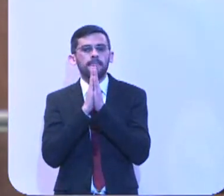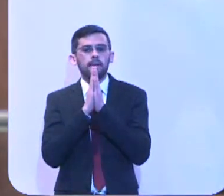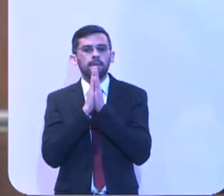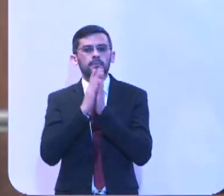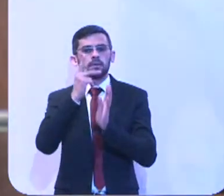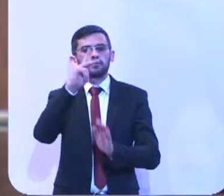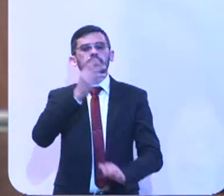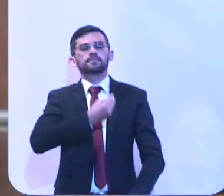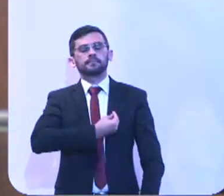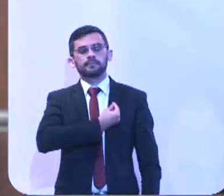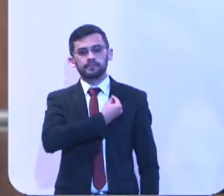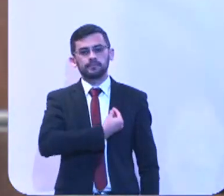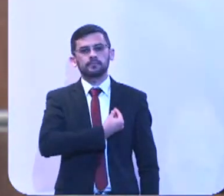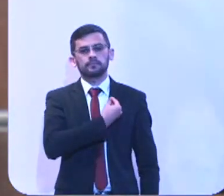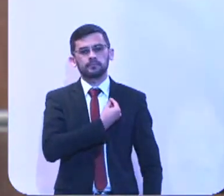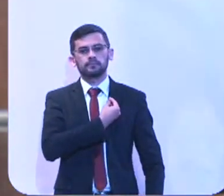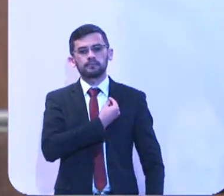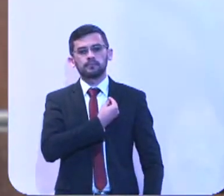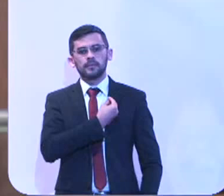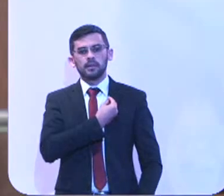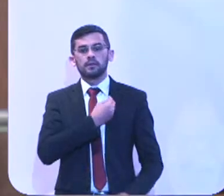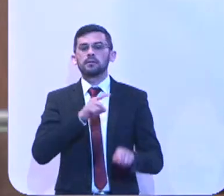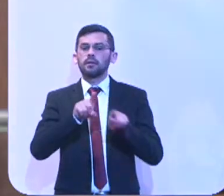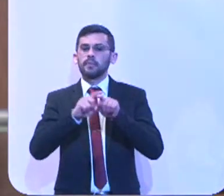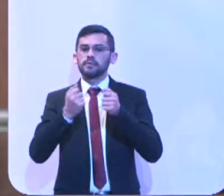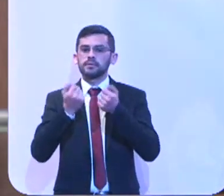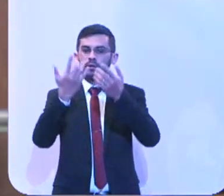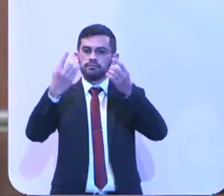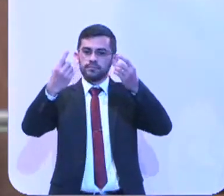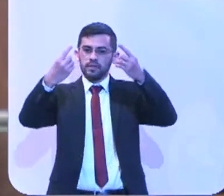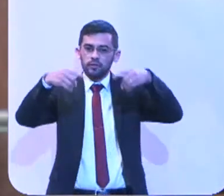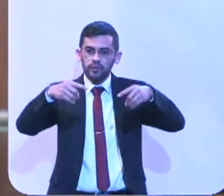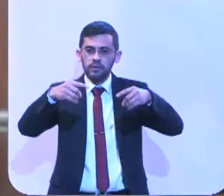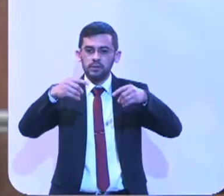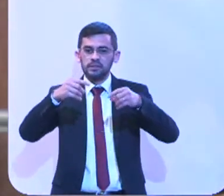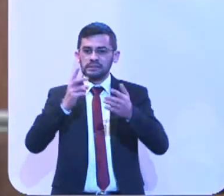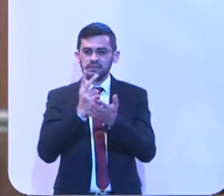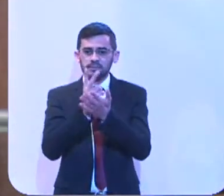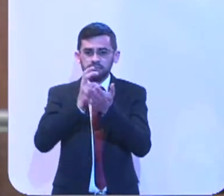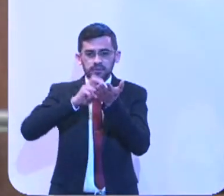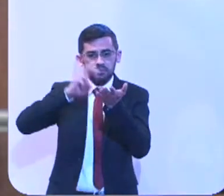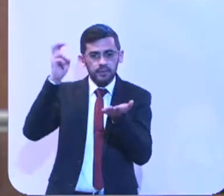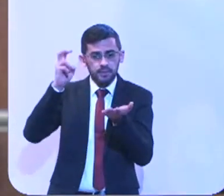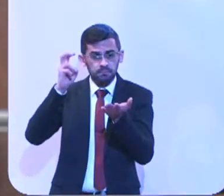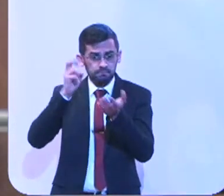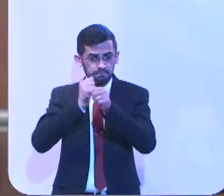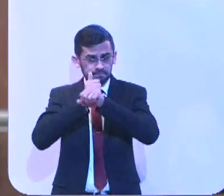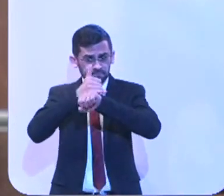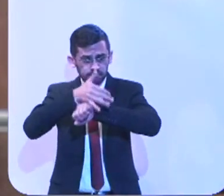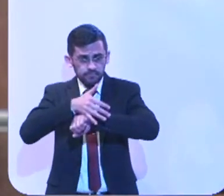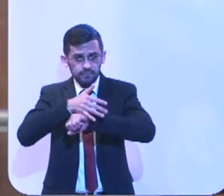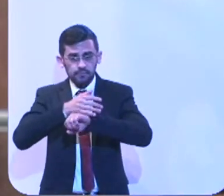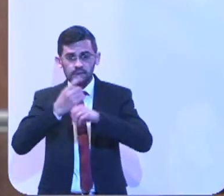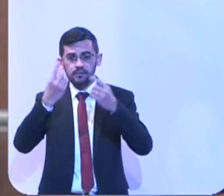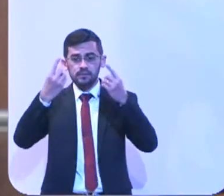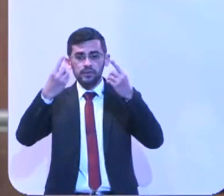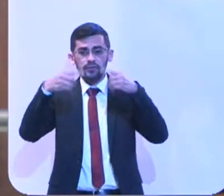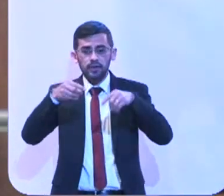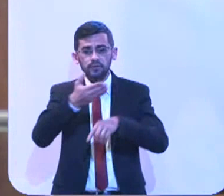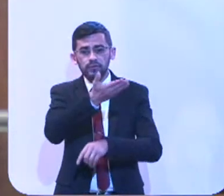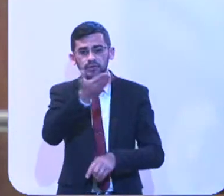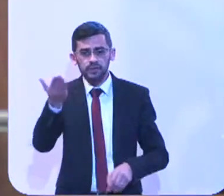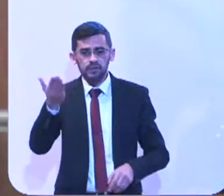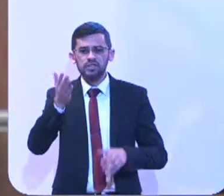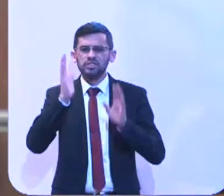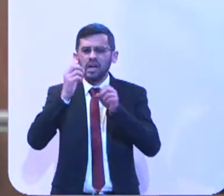orar por você e te desafiar, acordar cedo para orar, te desafiar,